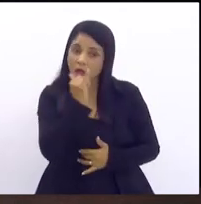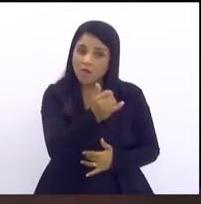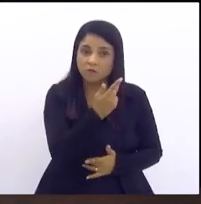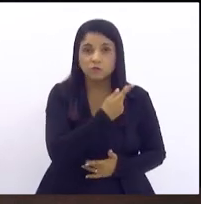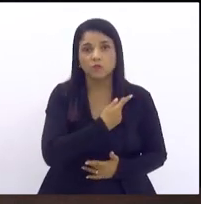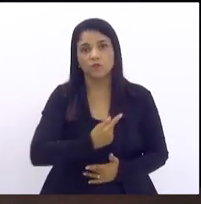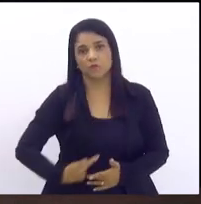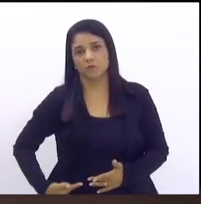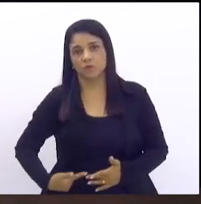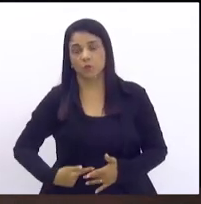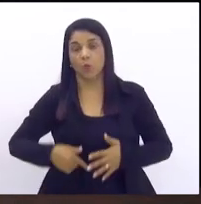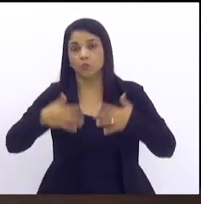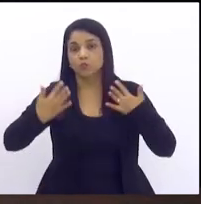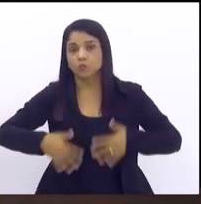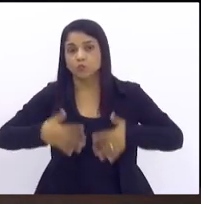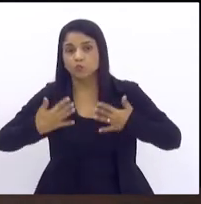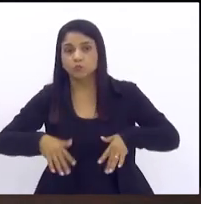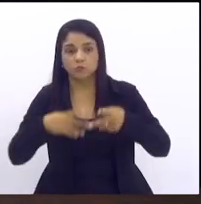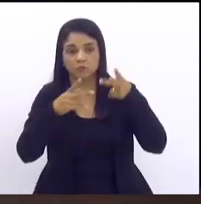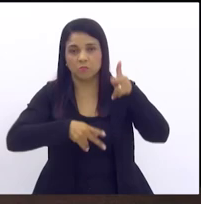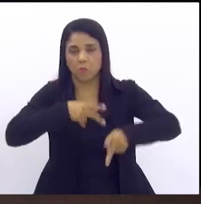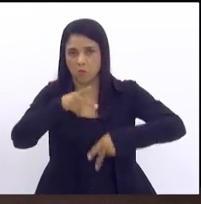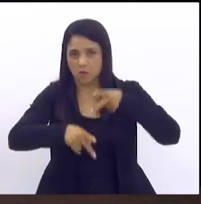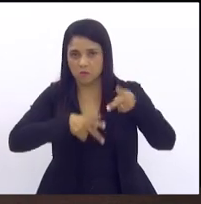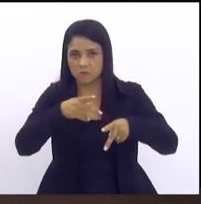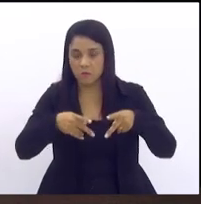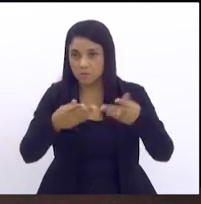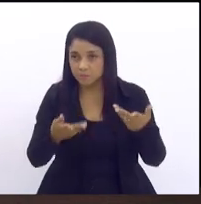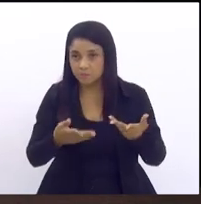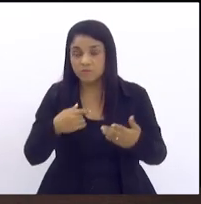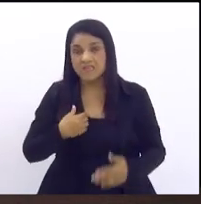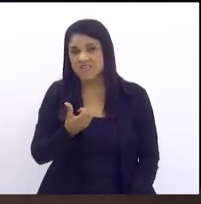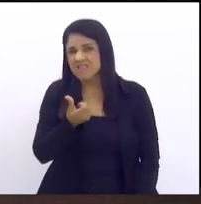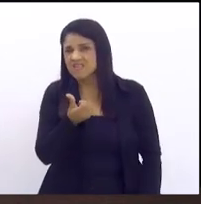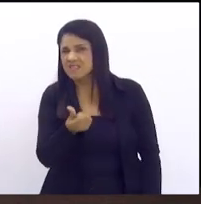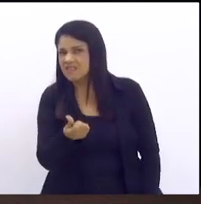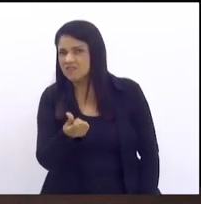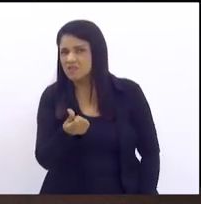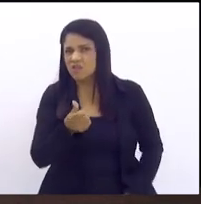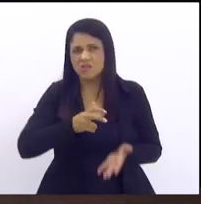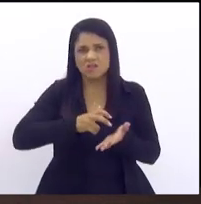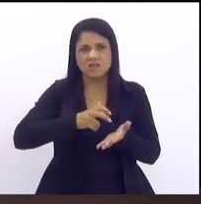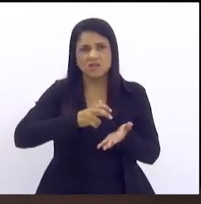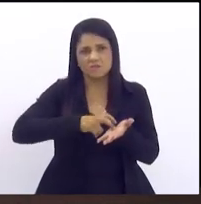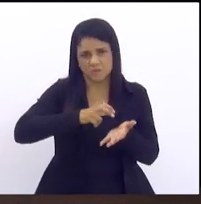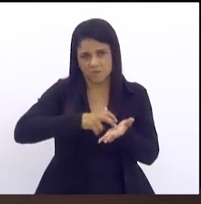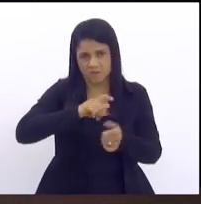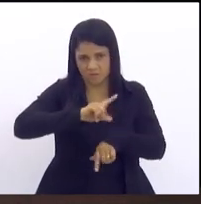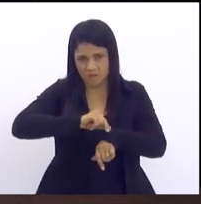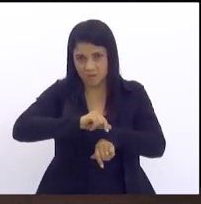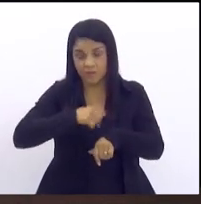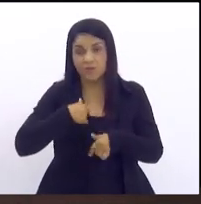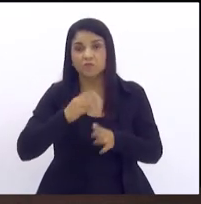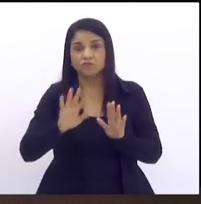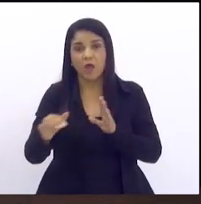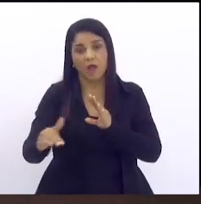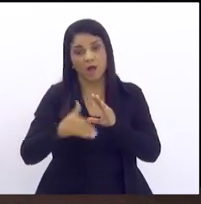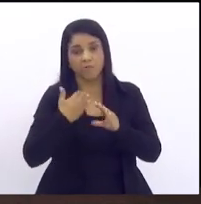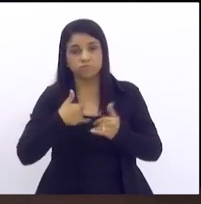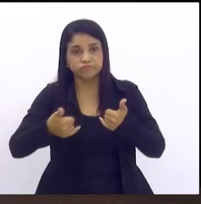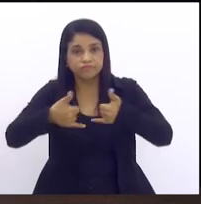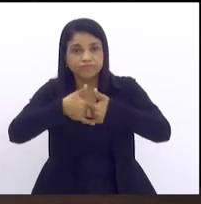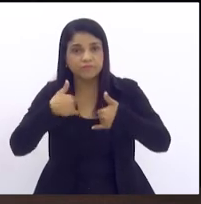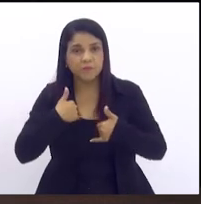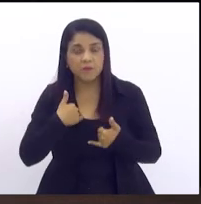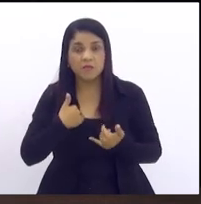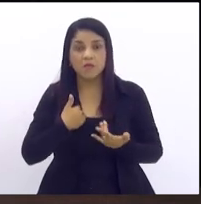população. Porque hoje de manhã cedo, 6h30 da manhã, e eu já tinha tomado conhecimento antes, o desespero da população como